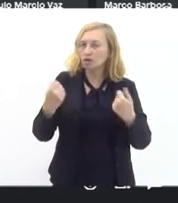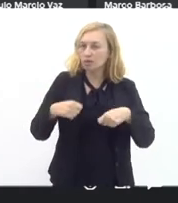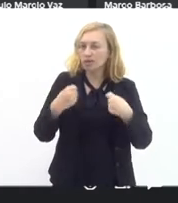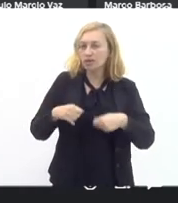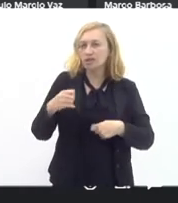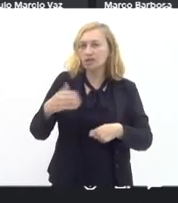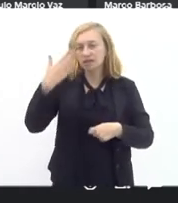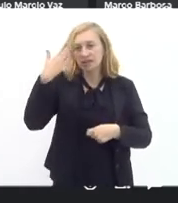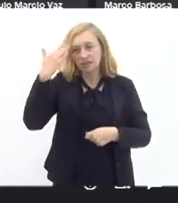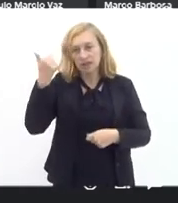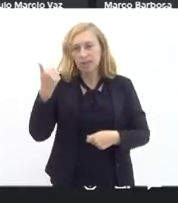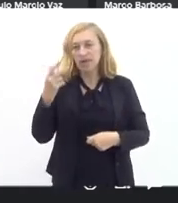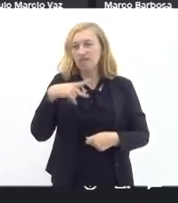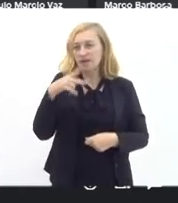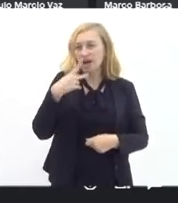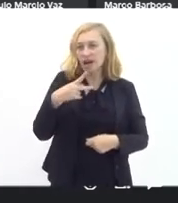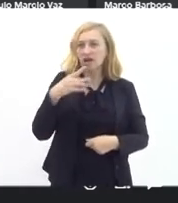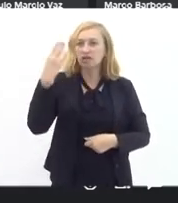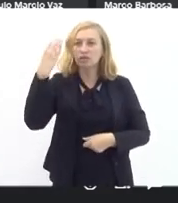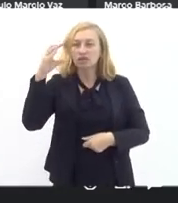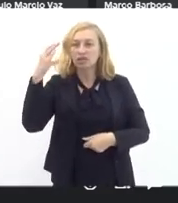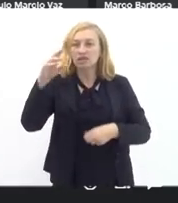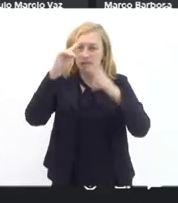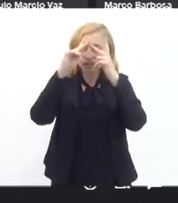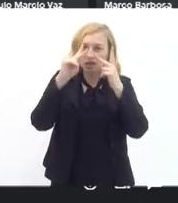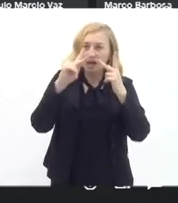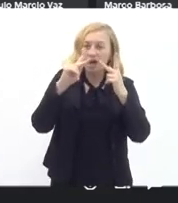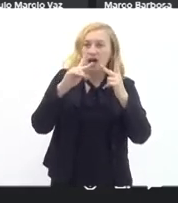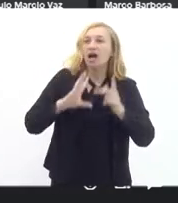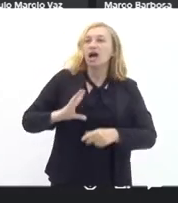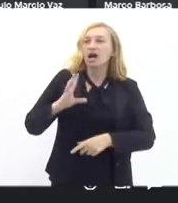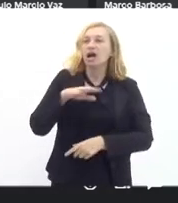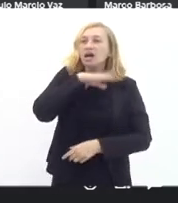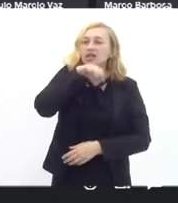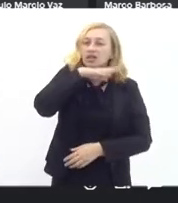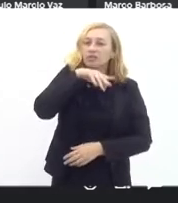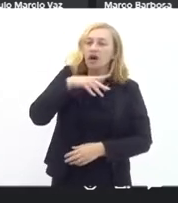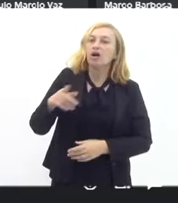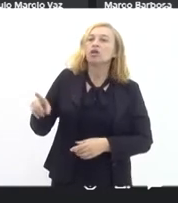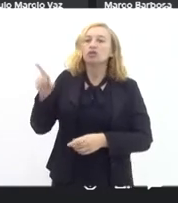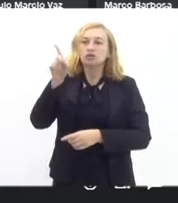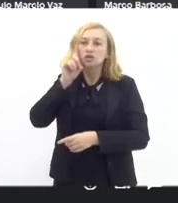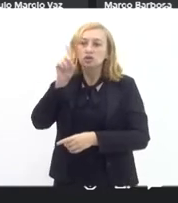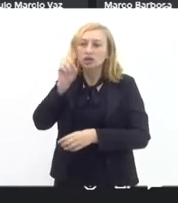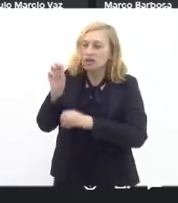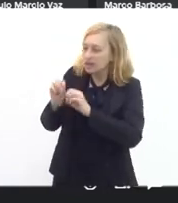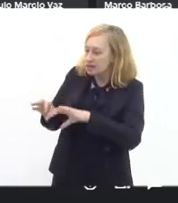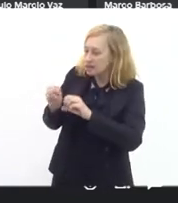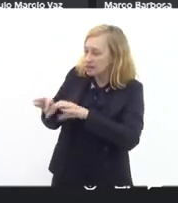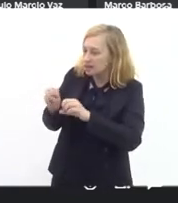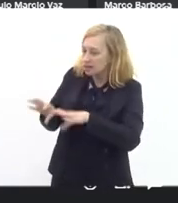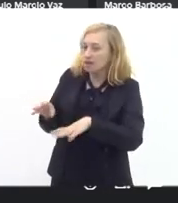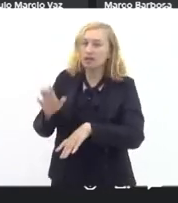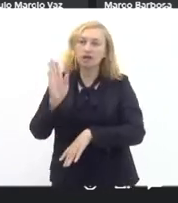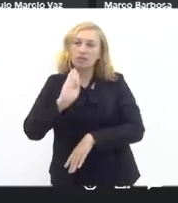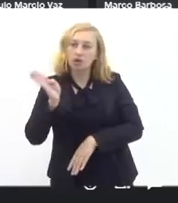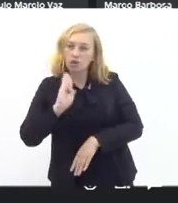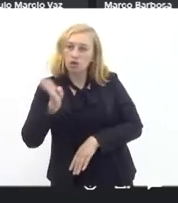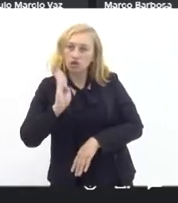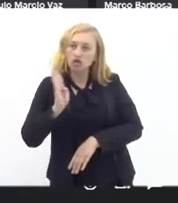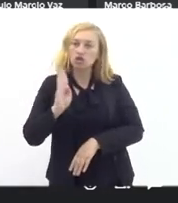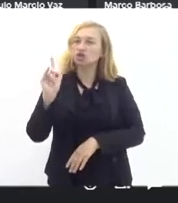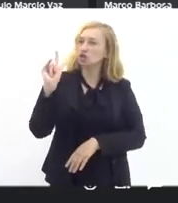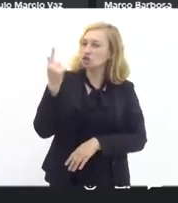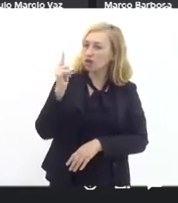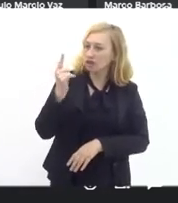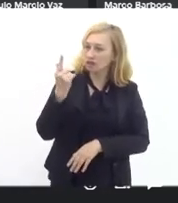saber falar sobre ciência animal e estar o tempo todo educando em suas aulas na biologia, na geografia, na matemática, na